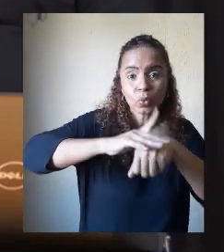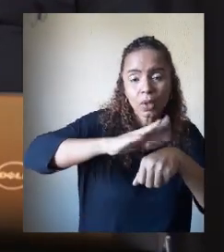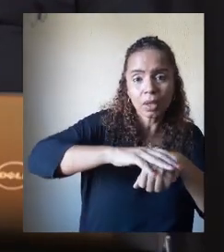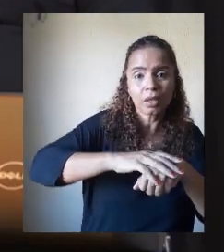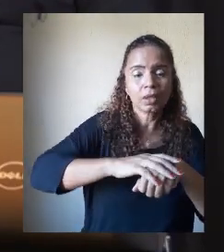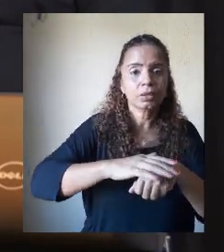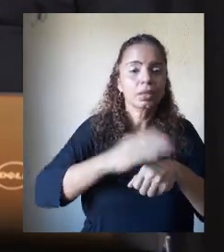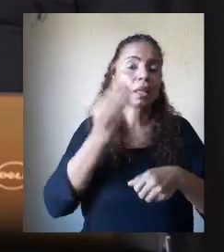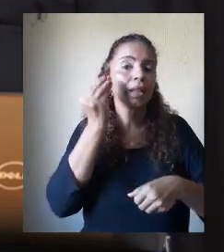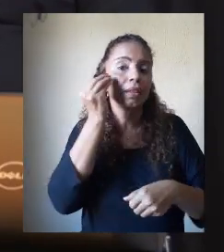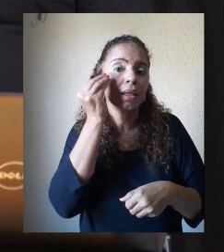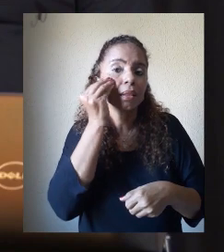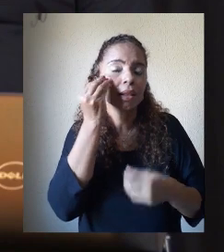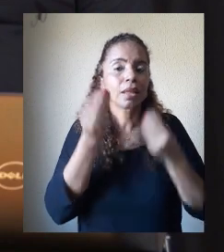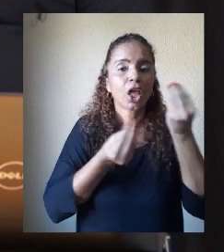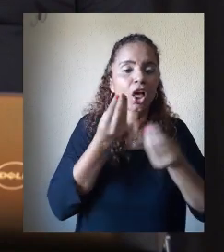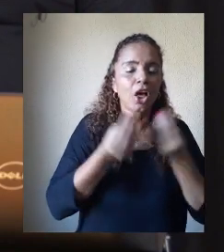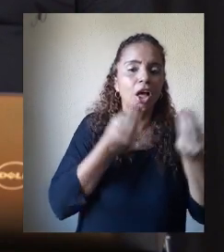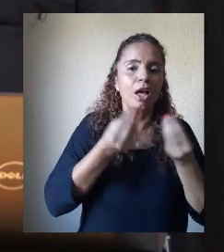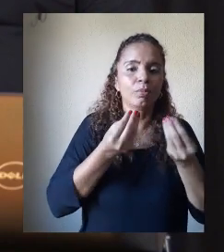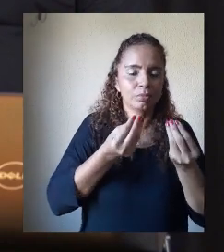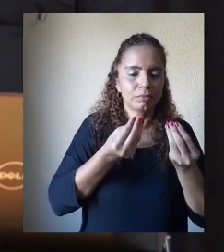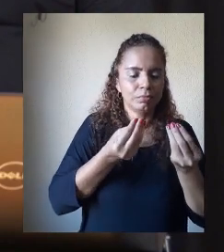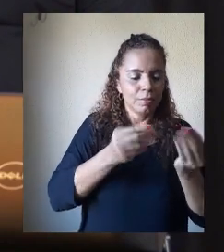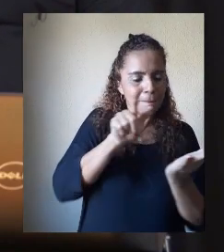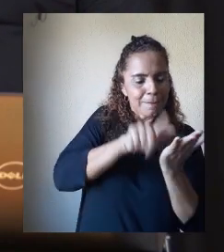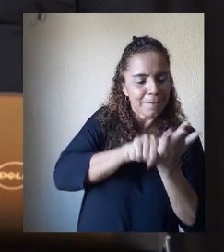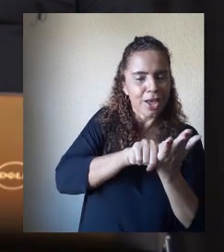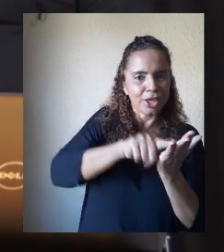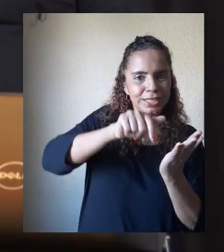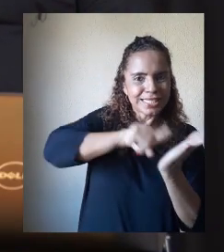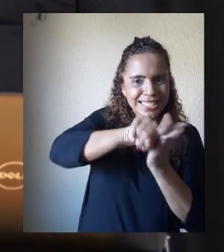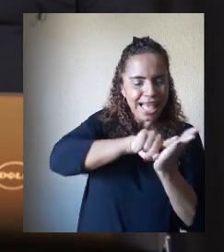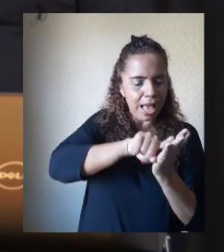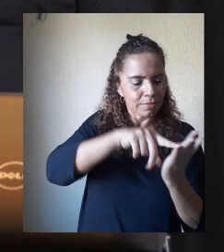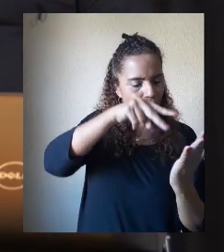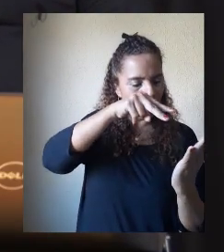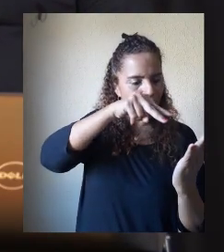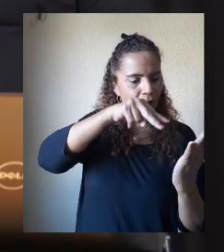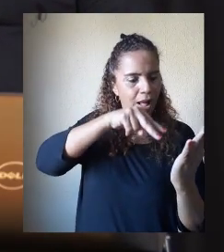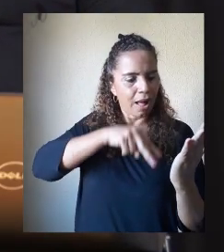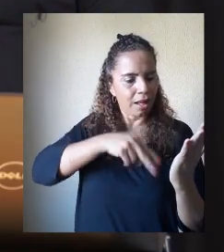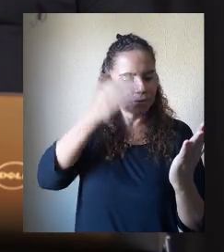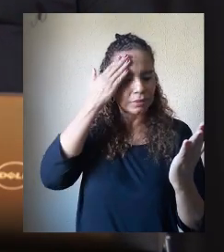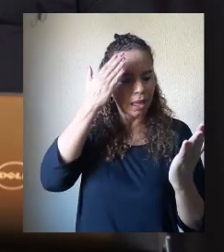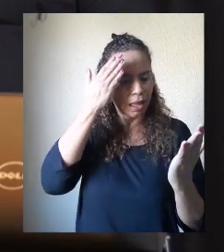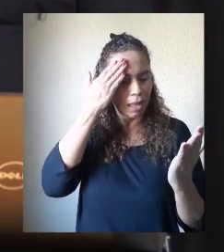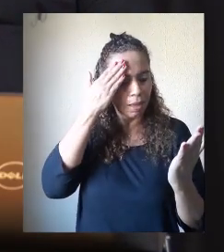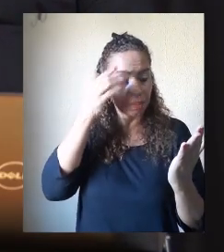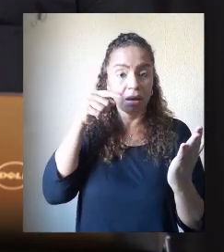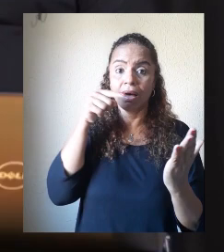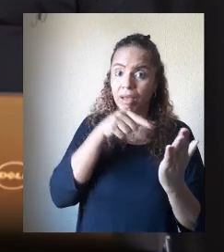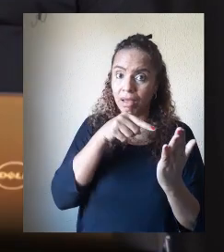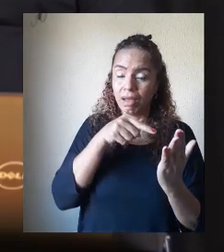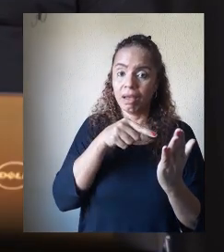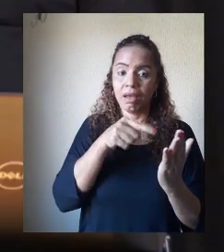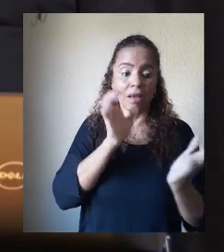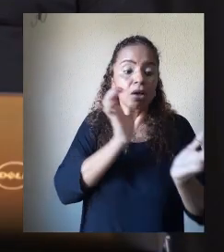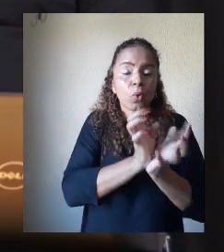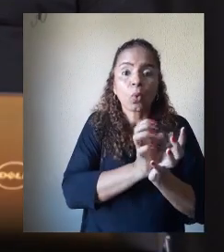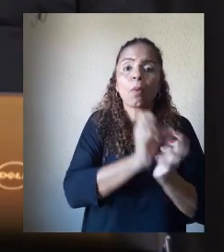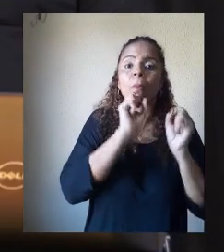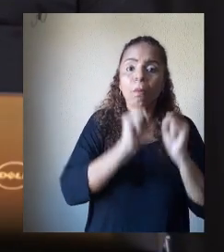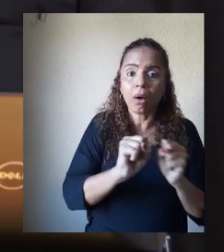os exames, esse aluno está correndo um risco desnecessário de se infectar e de virar vetor do vírus para